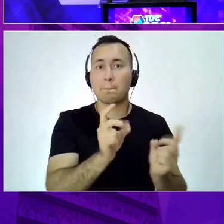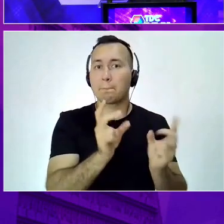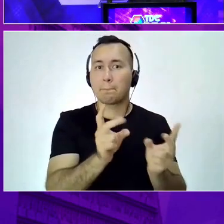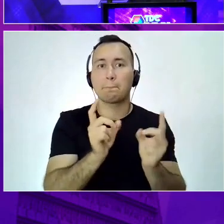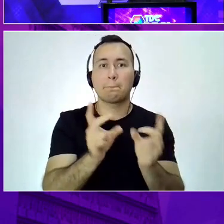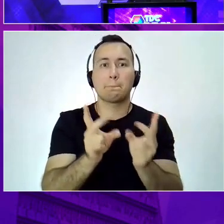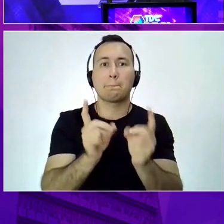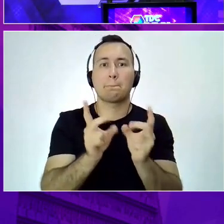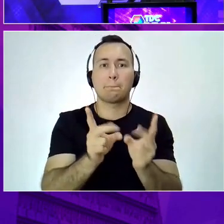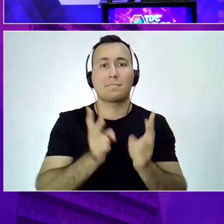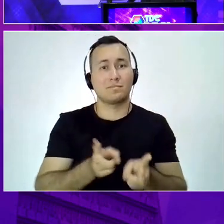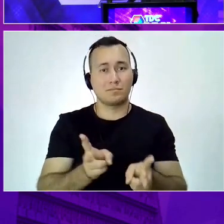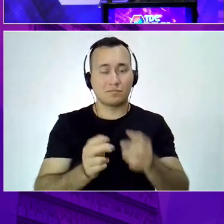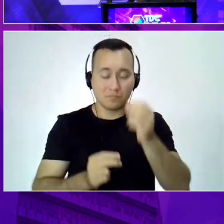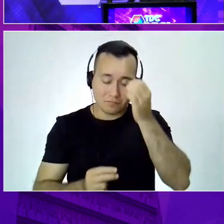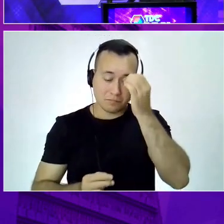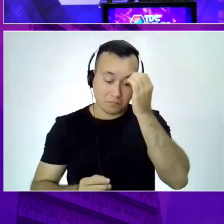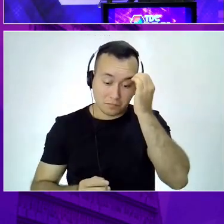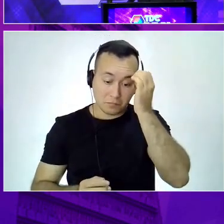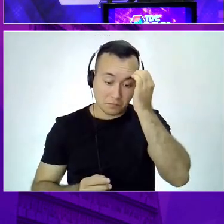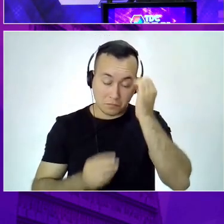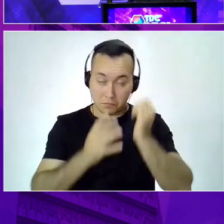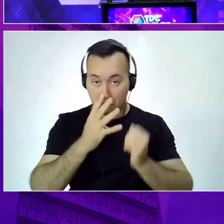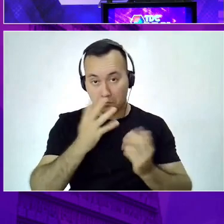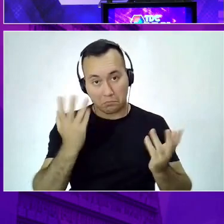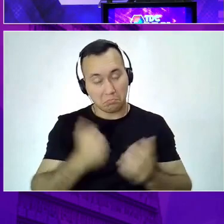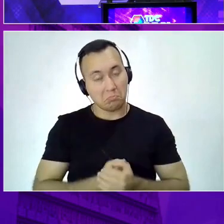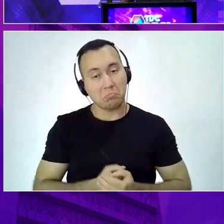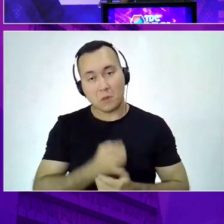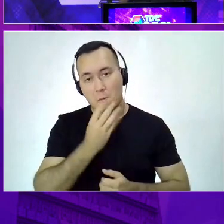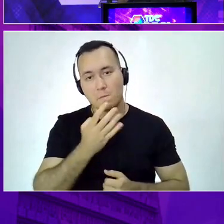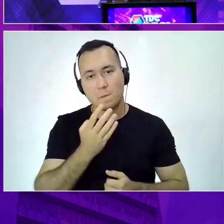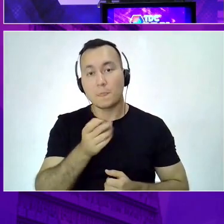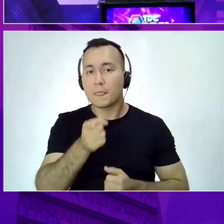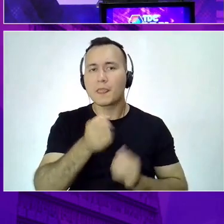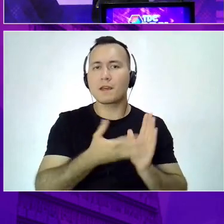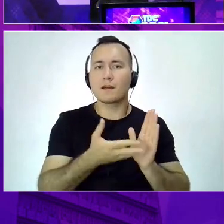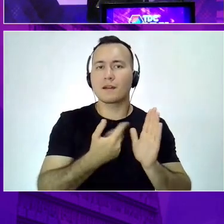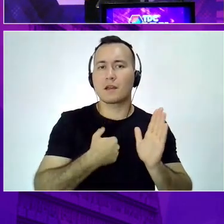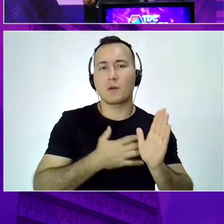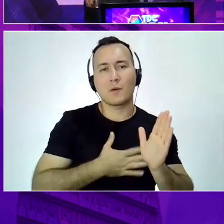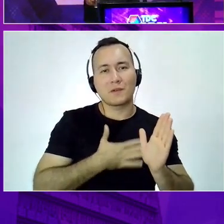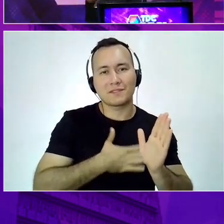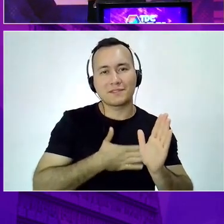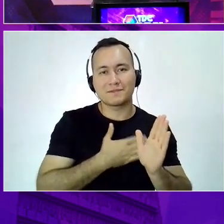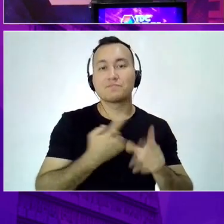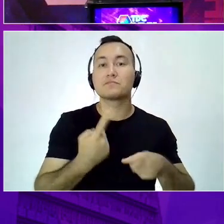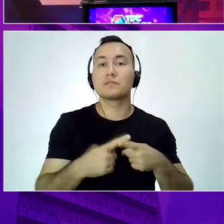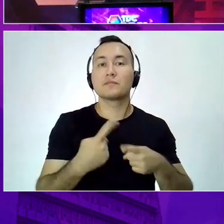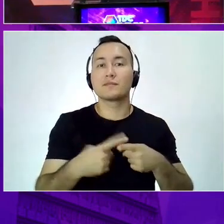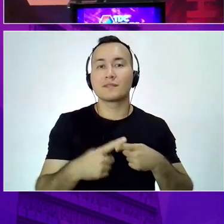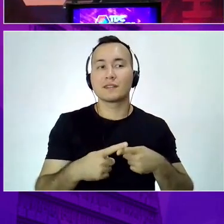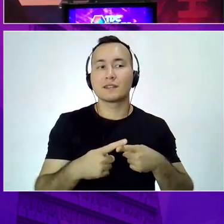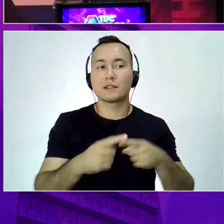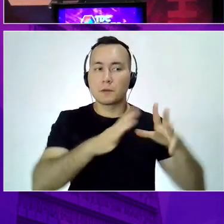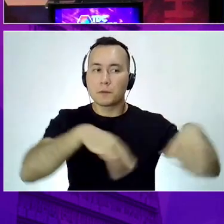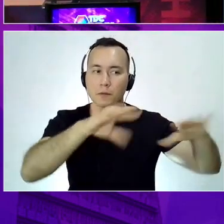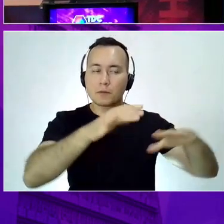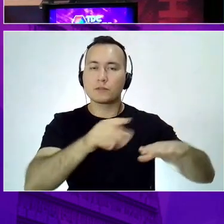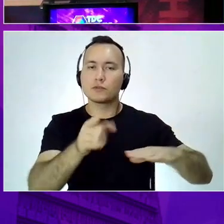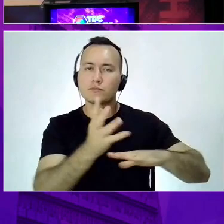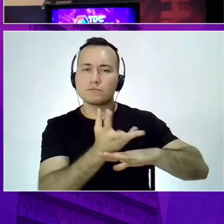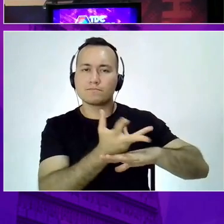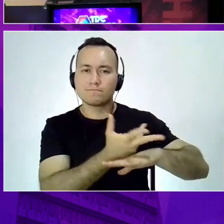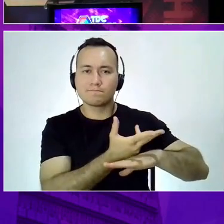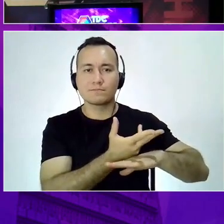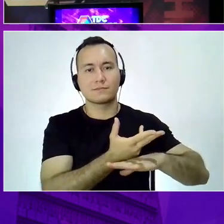motivam pelo fato de você dizer o motivo real do que você está pedindo, né? Algumas coisas, o